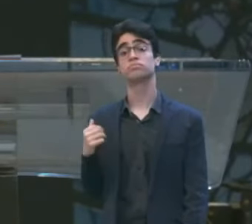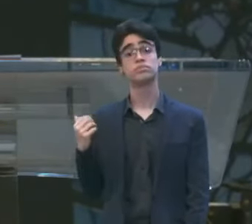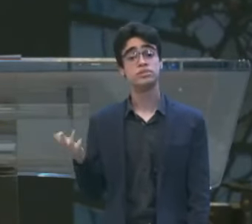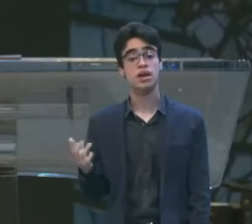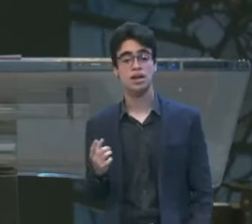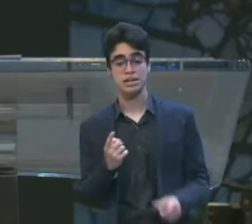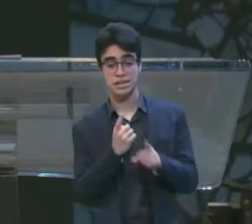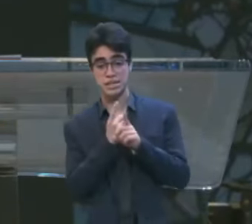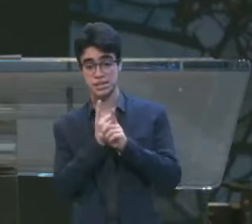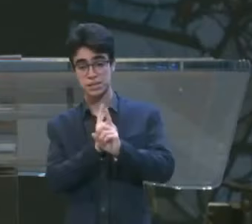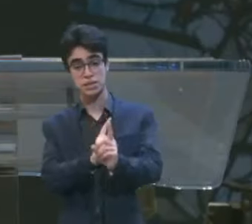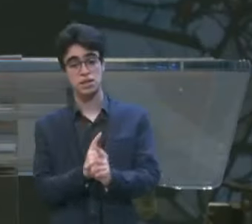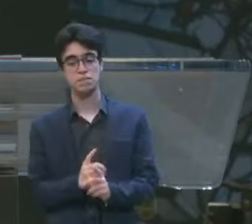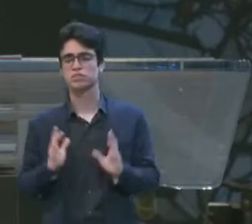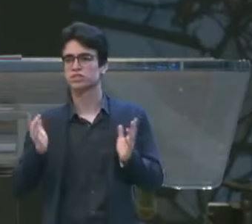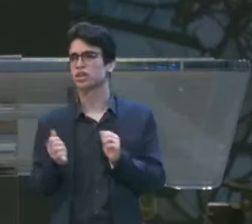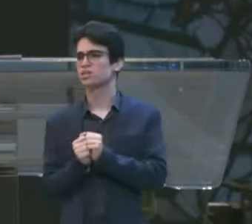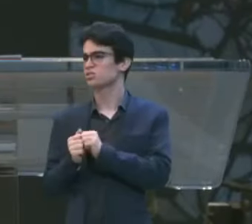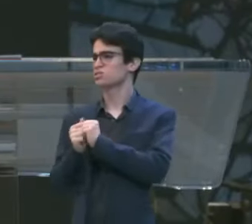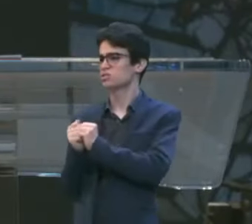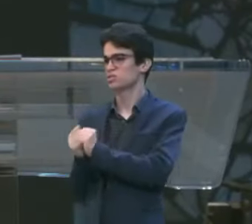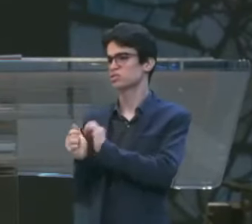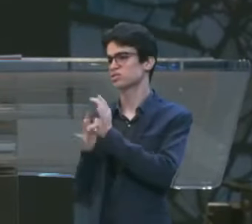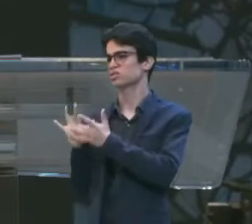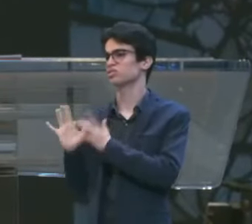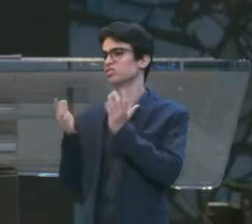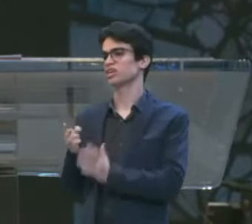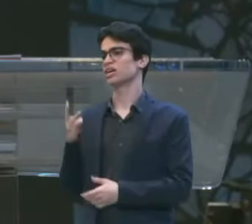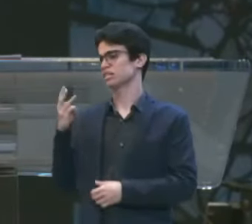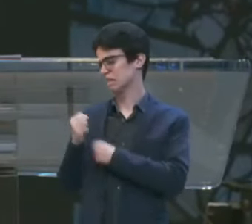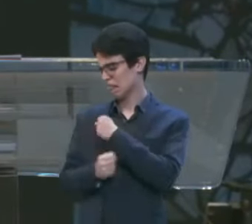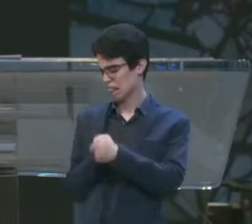discípulos caminhavam com Jesus há 3 anos e meio